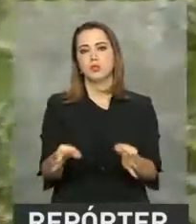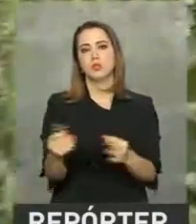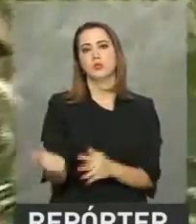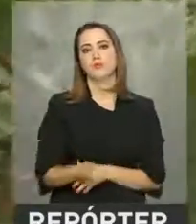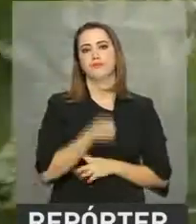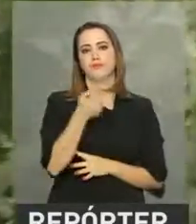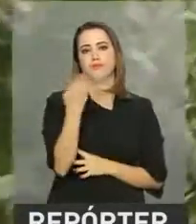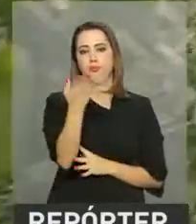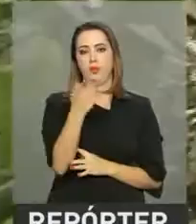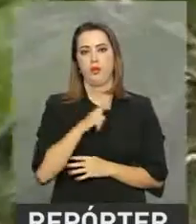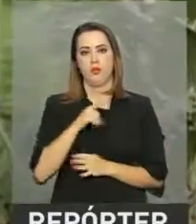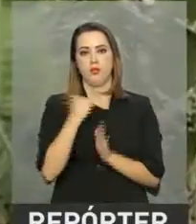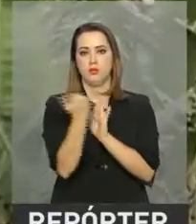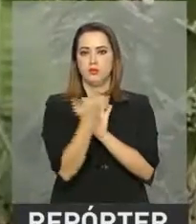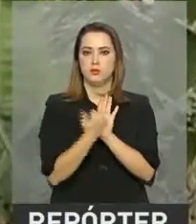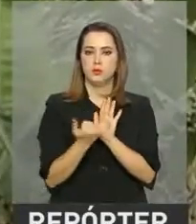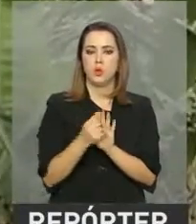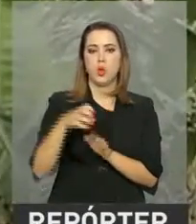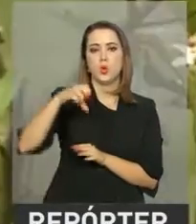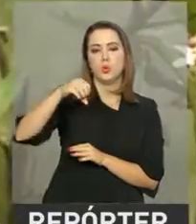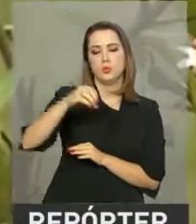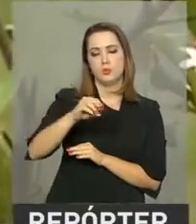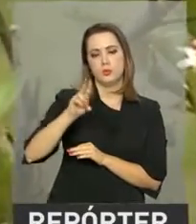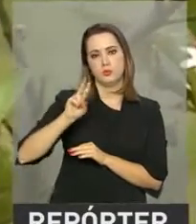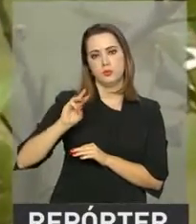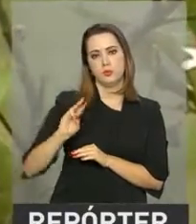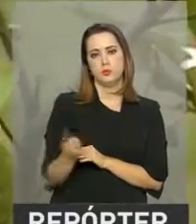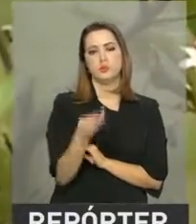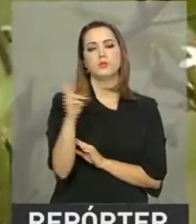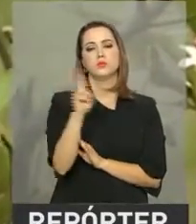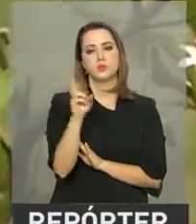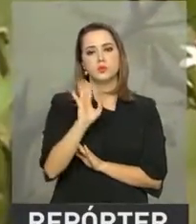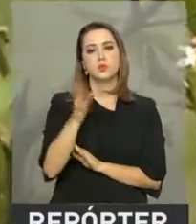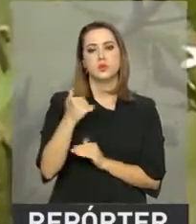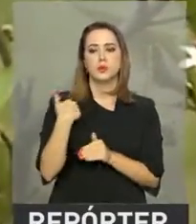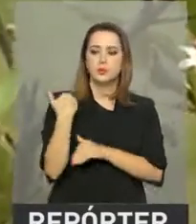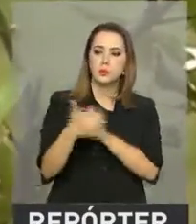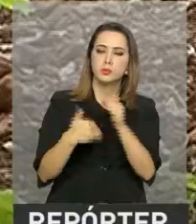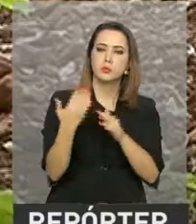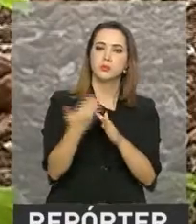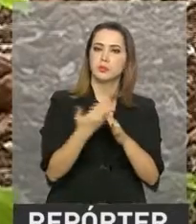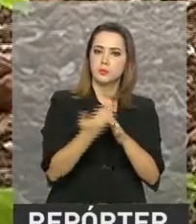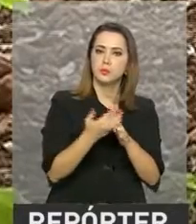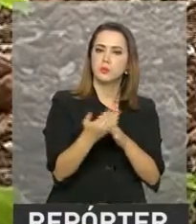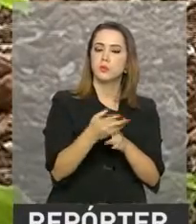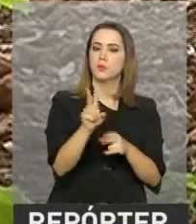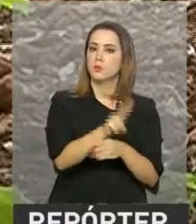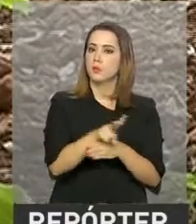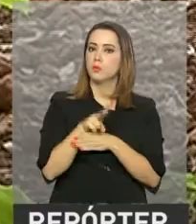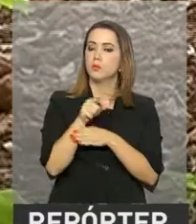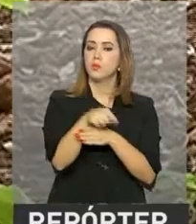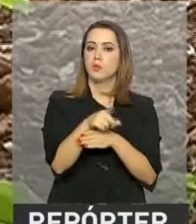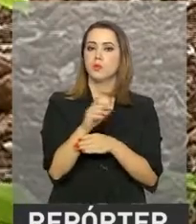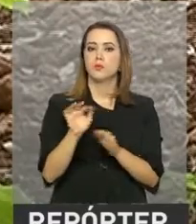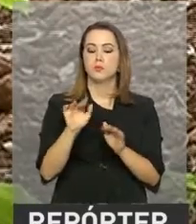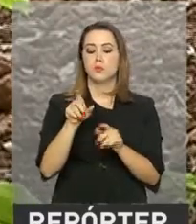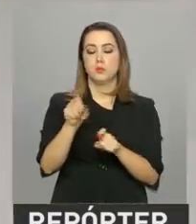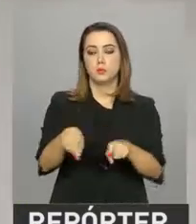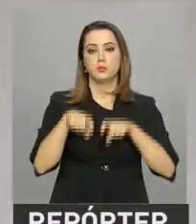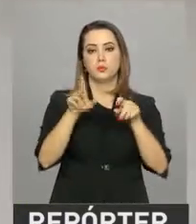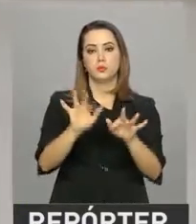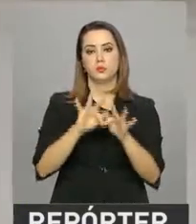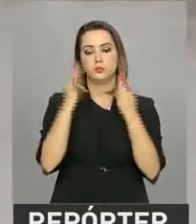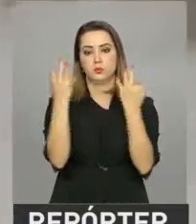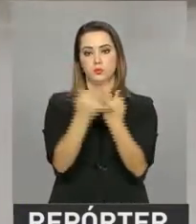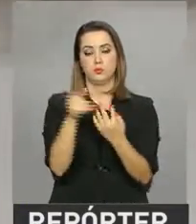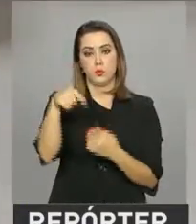safra, mais de 900 milhões de reais foram movimentados em crédito rural para a agricultura familiar paulista.